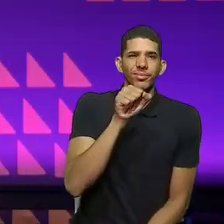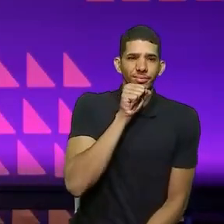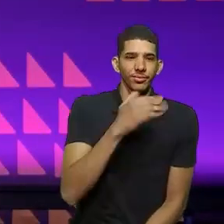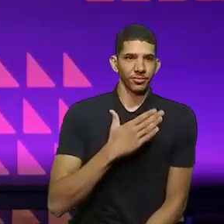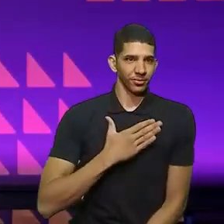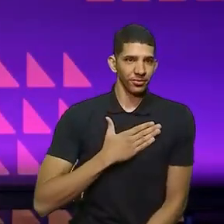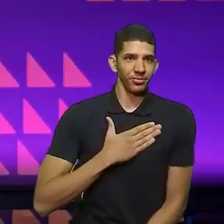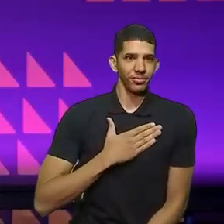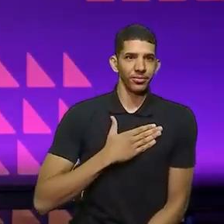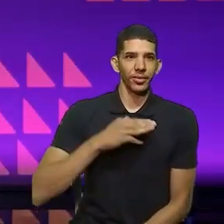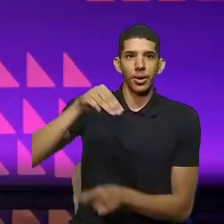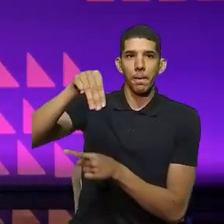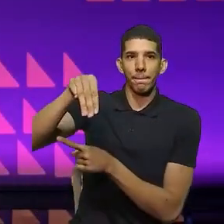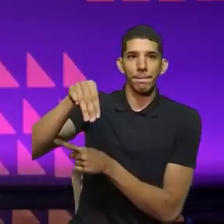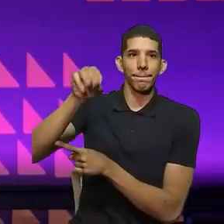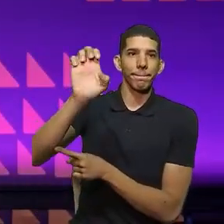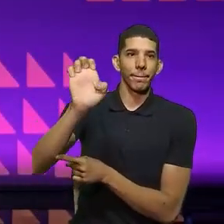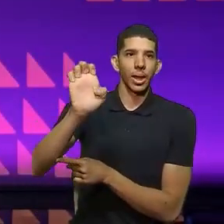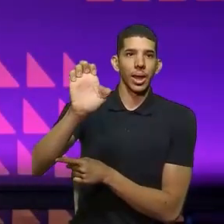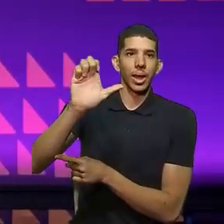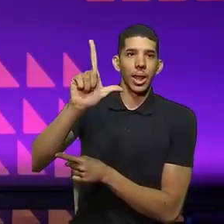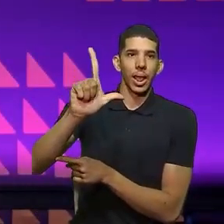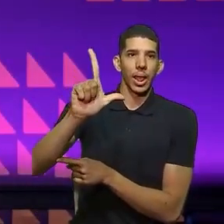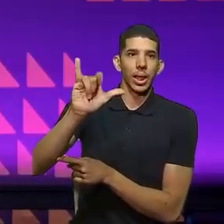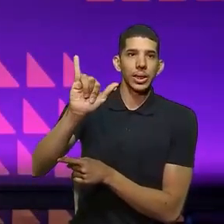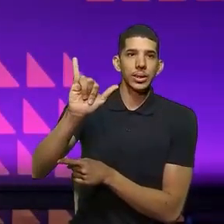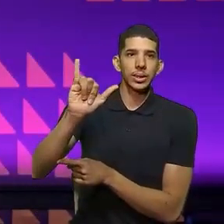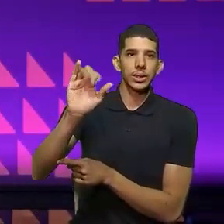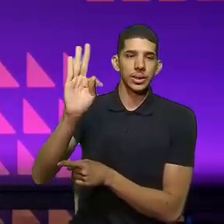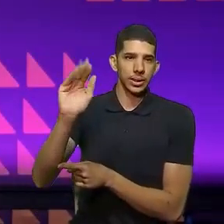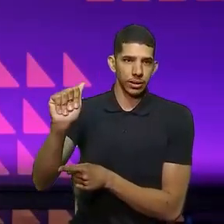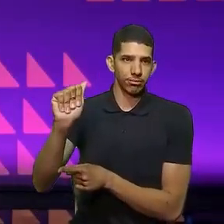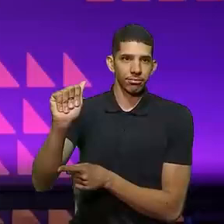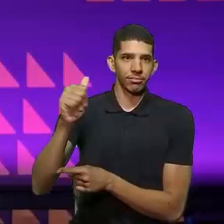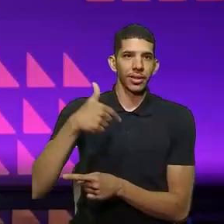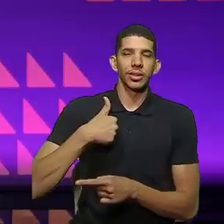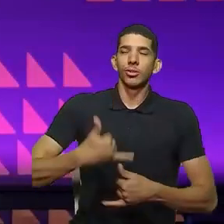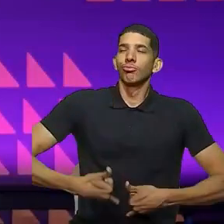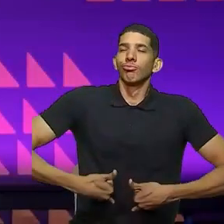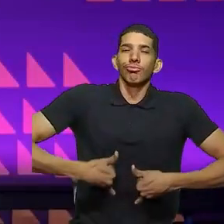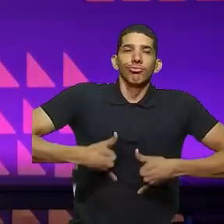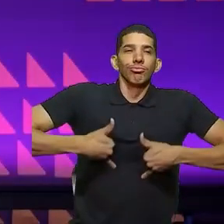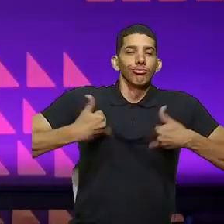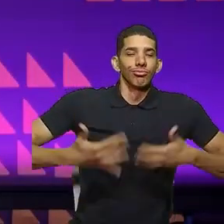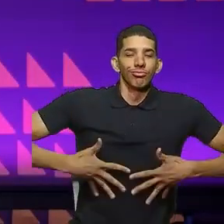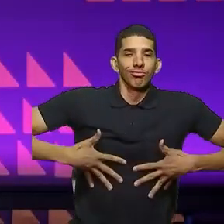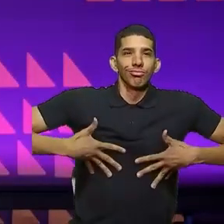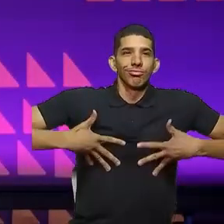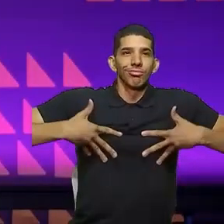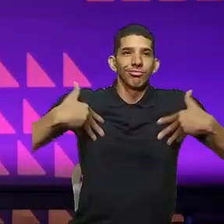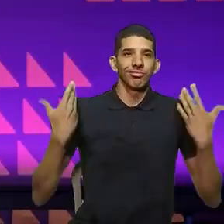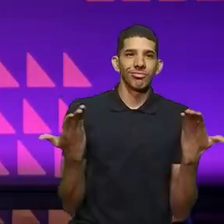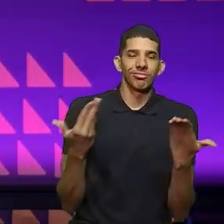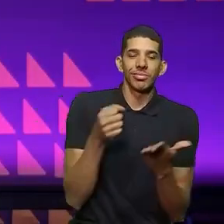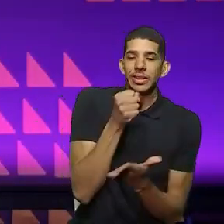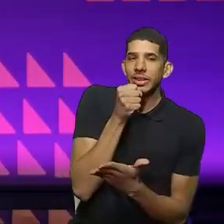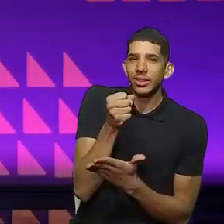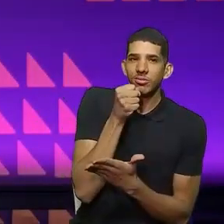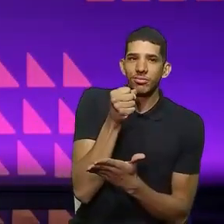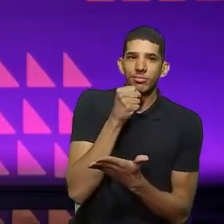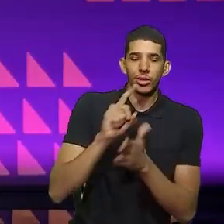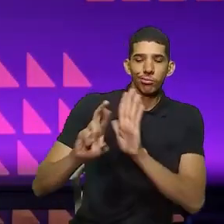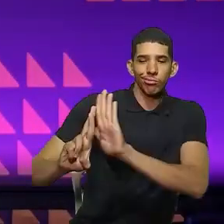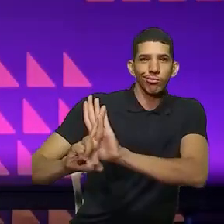óculos redondos de aro preto. A quarta e última pessoa sentada é Luana Tolentino, uma mulher negra que possui os cabelos curtos